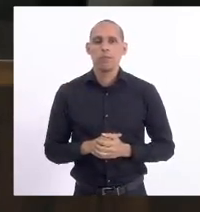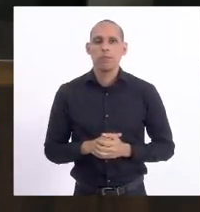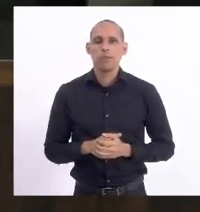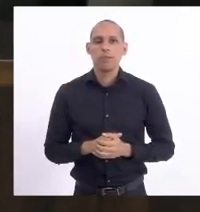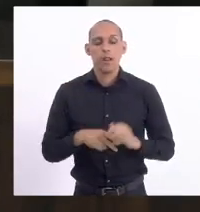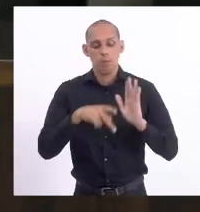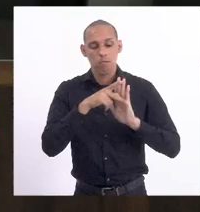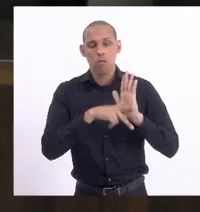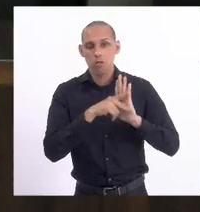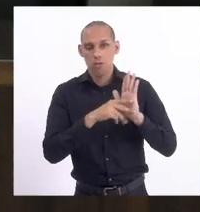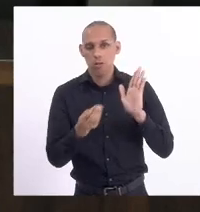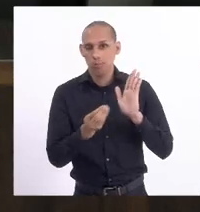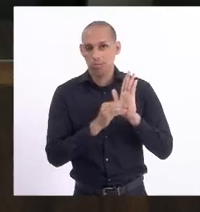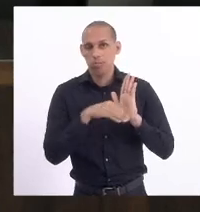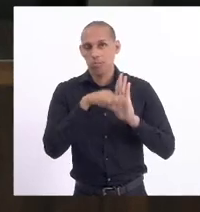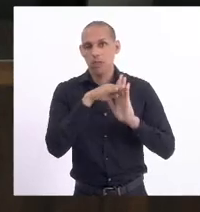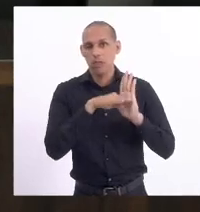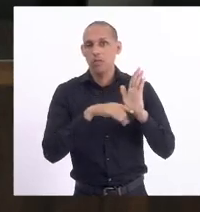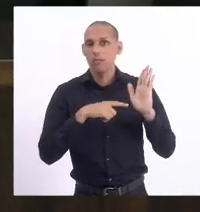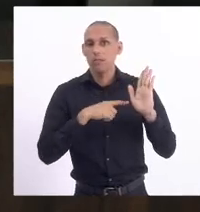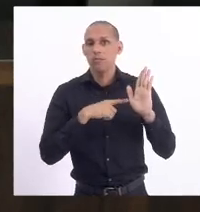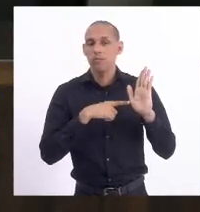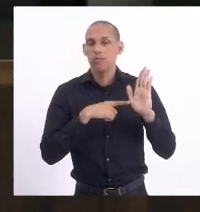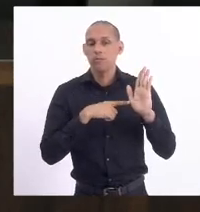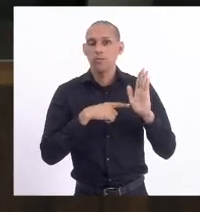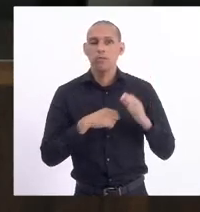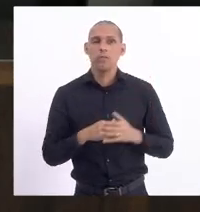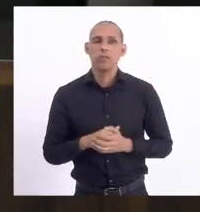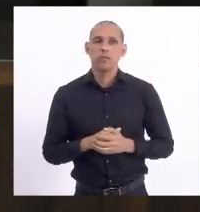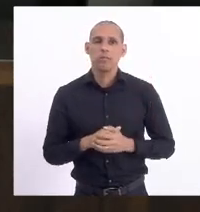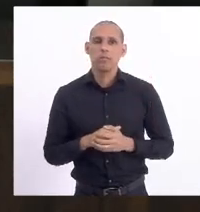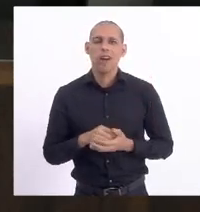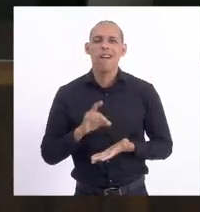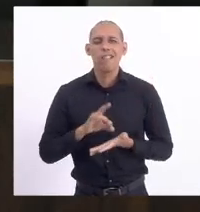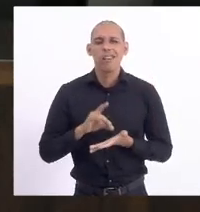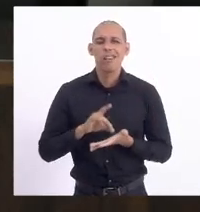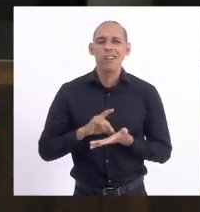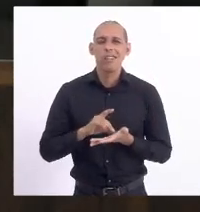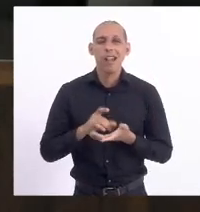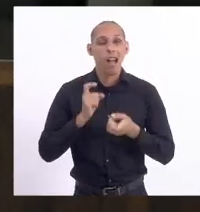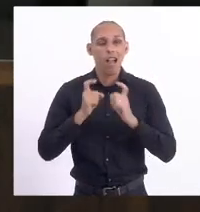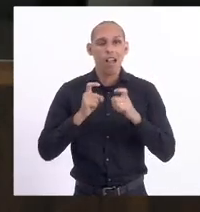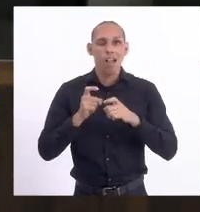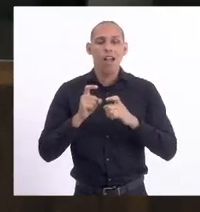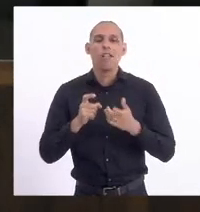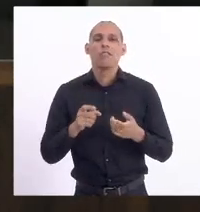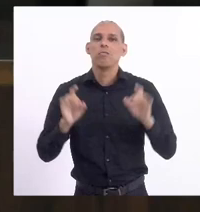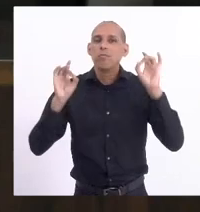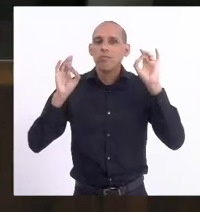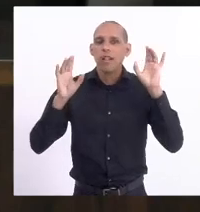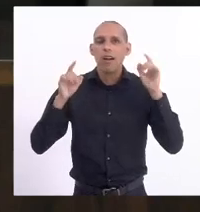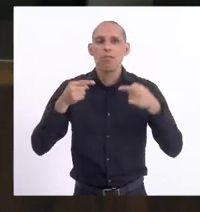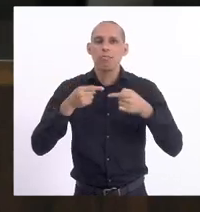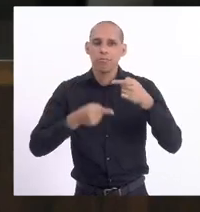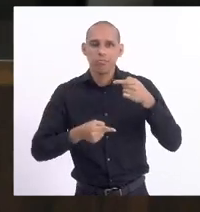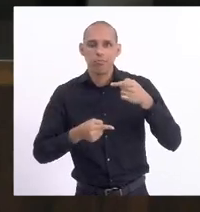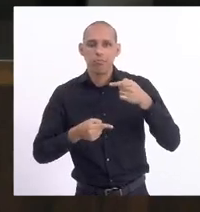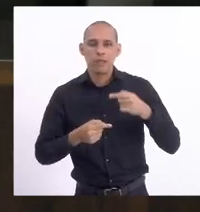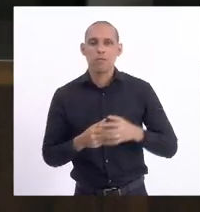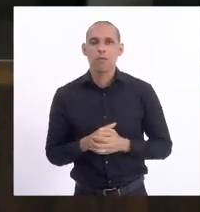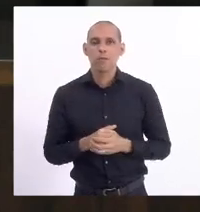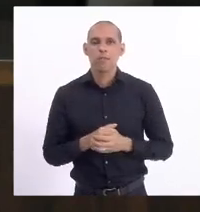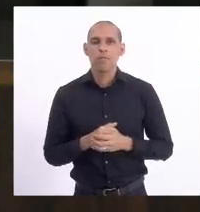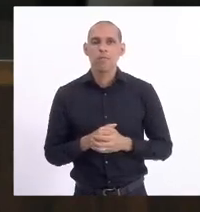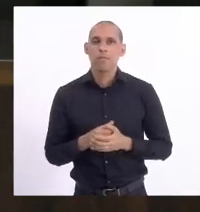projeto que já está na pauta, porque, na verdade, a primeira extraordinária vai cair. Então, ela